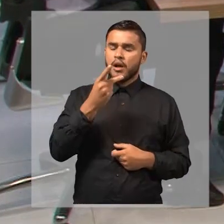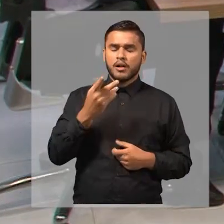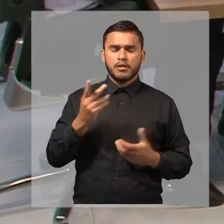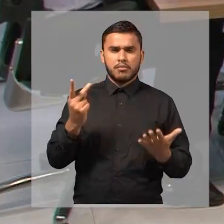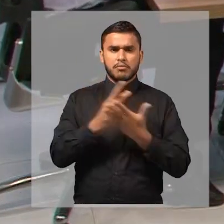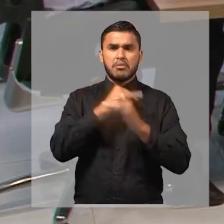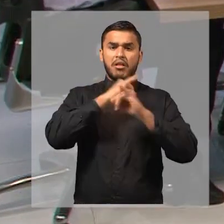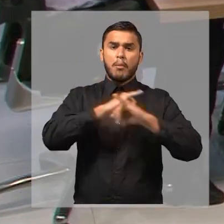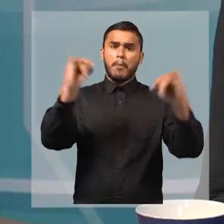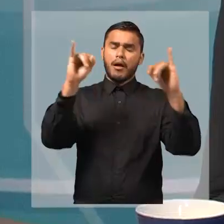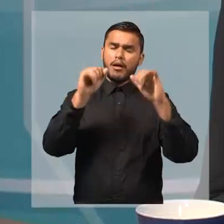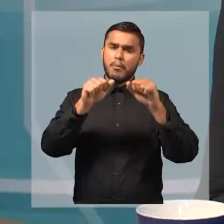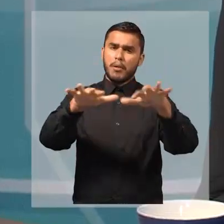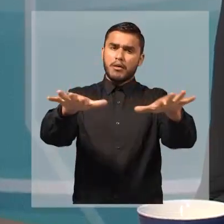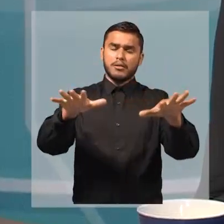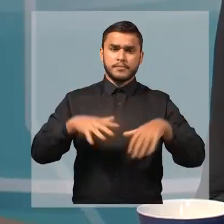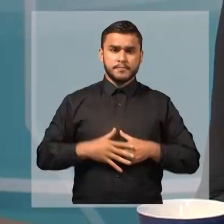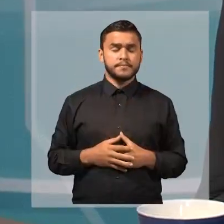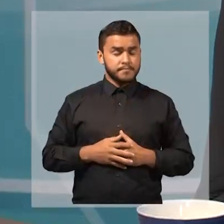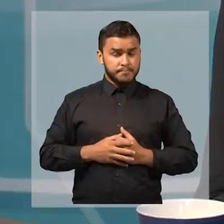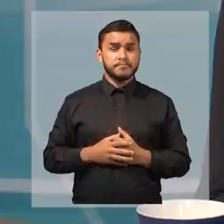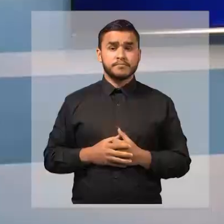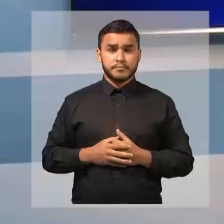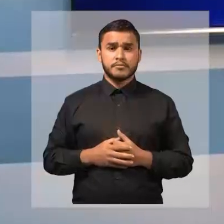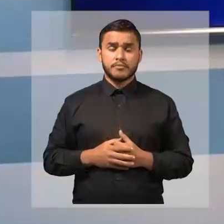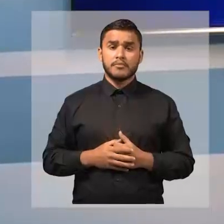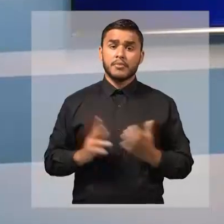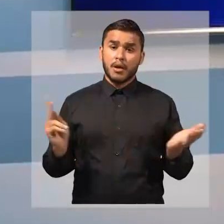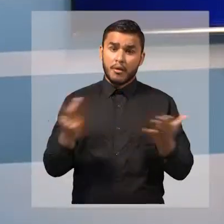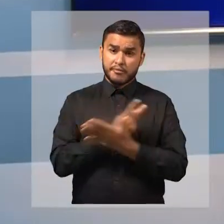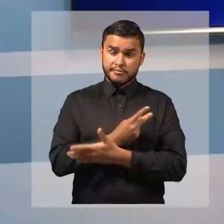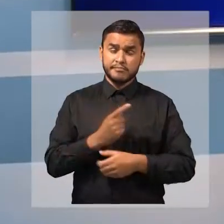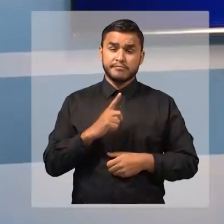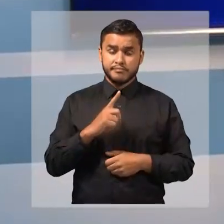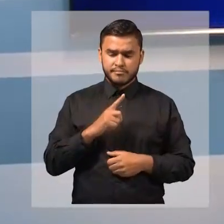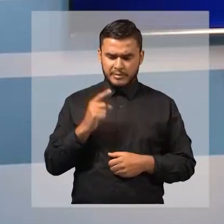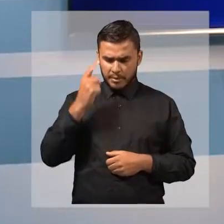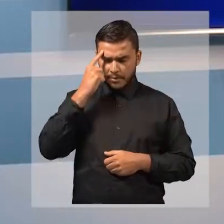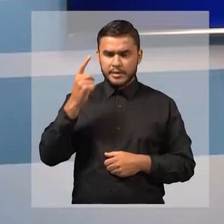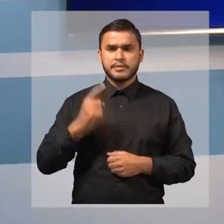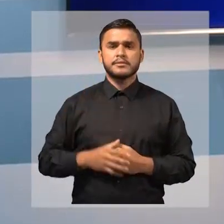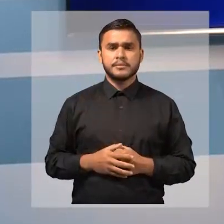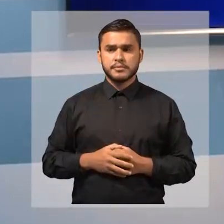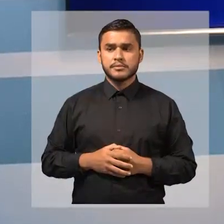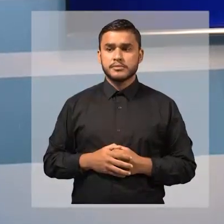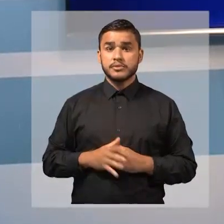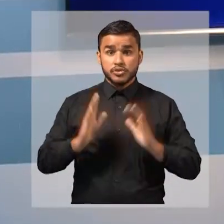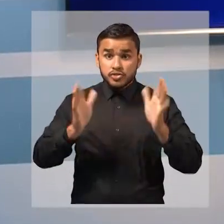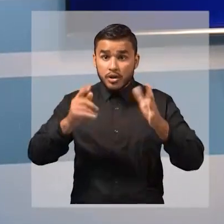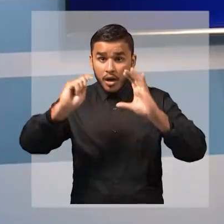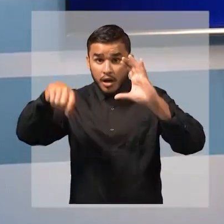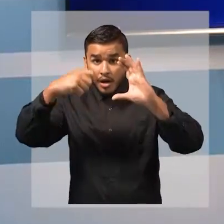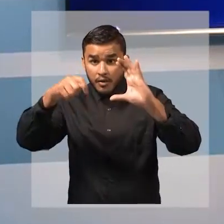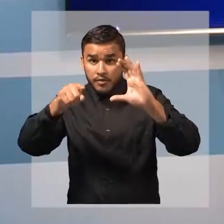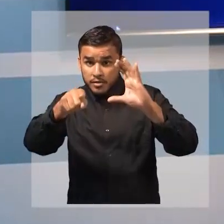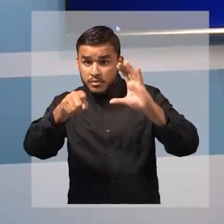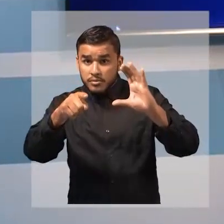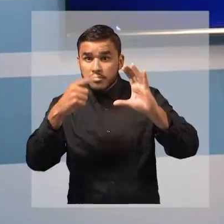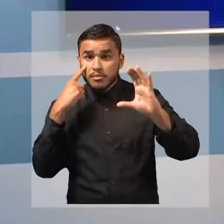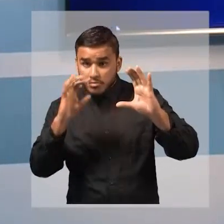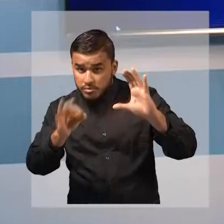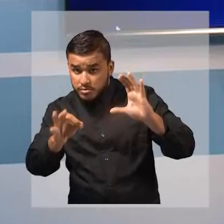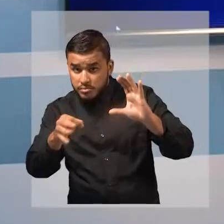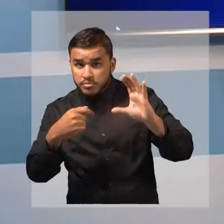pode ocorrer, do risco a que estamos expostos. No caso dele foi o contrário, foi deliberado, ele perguntou ainda, já está gravando? Foi. Ou seja, ele